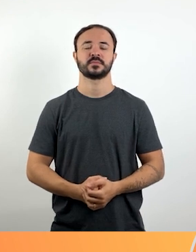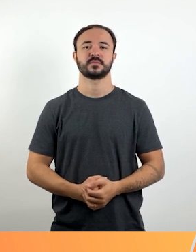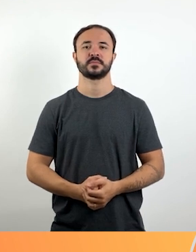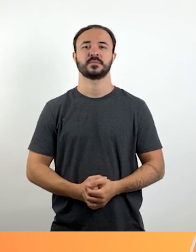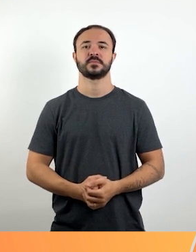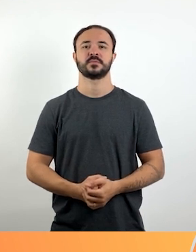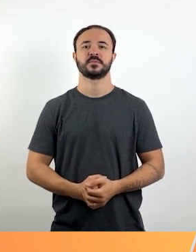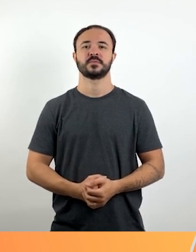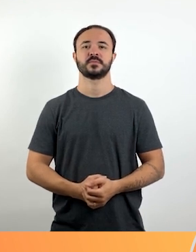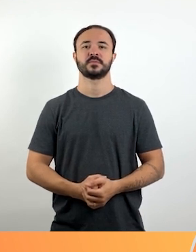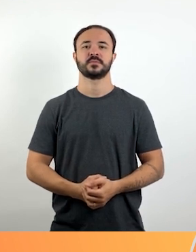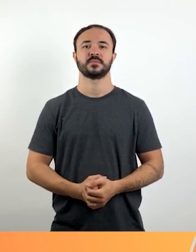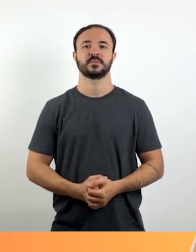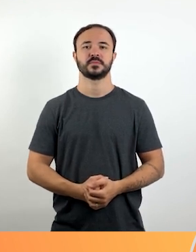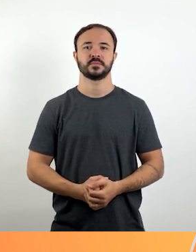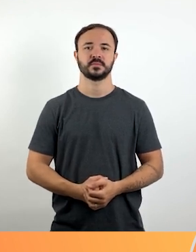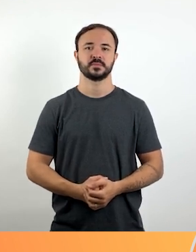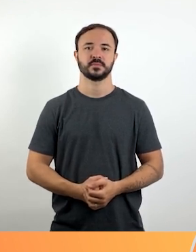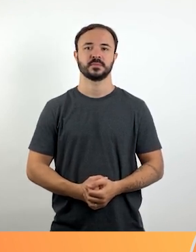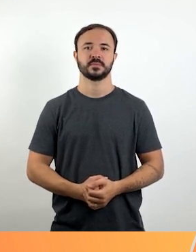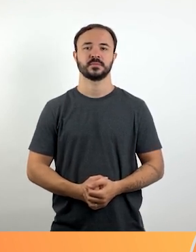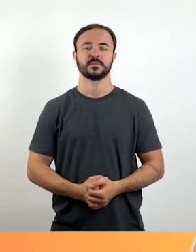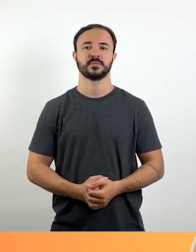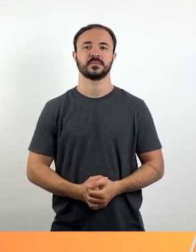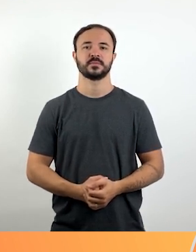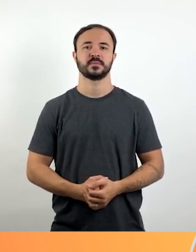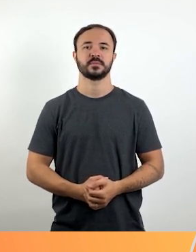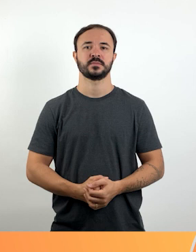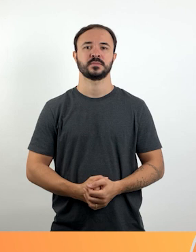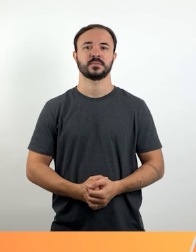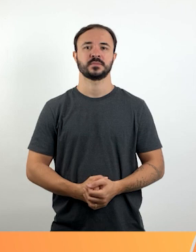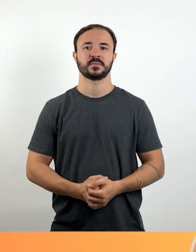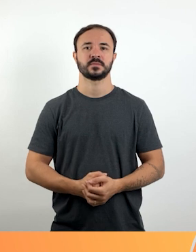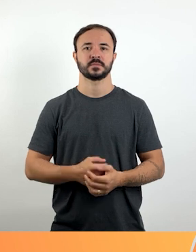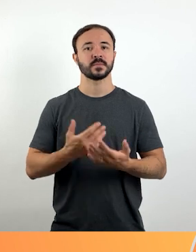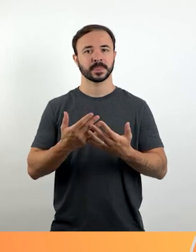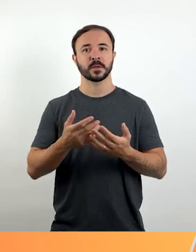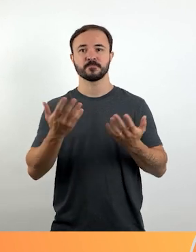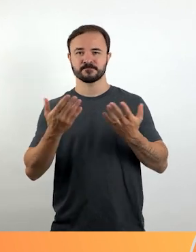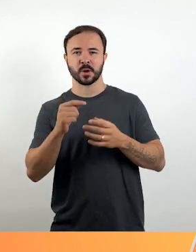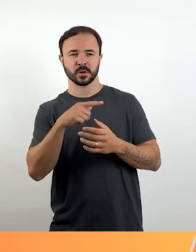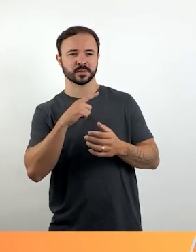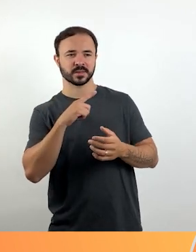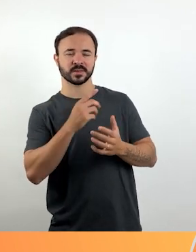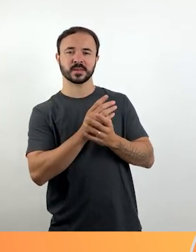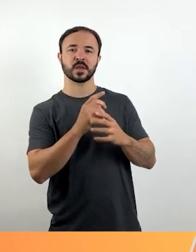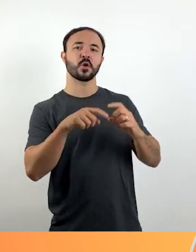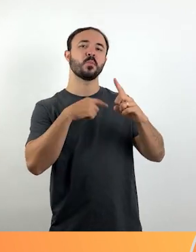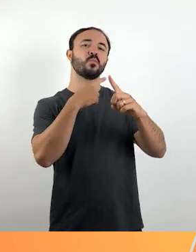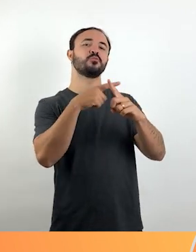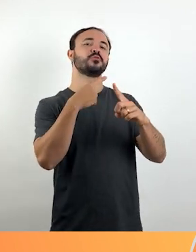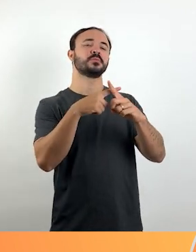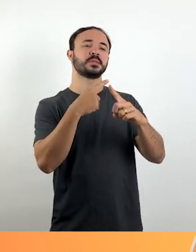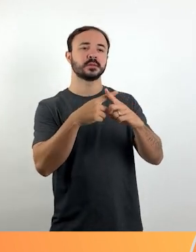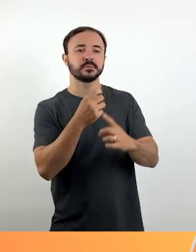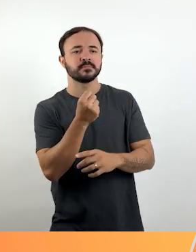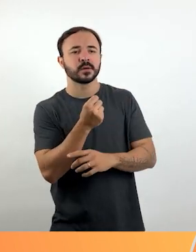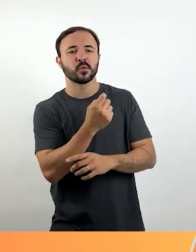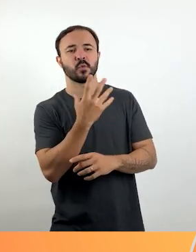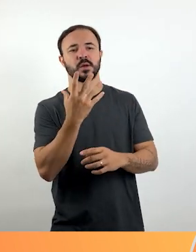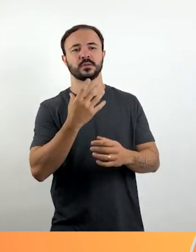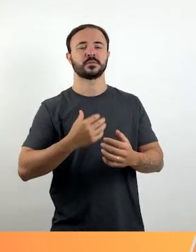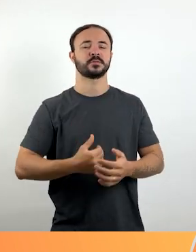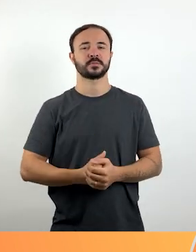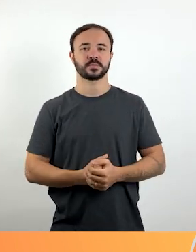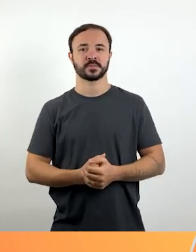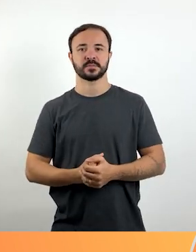gente observa os fatores. Multiplicando, 4, 4 vezes 3, 12, 12 vezes 3, 36.